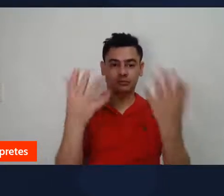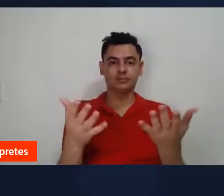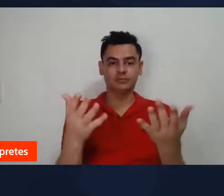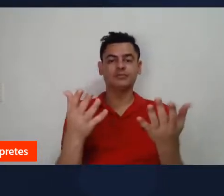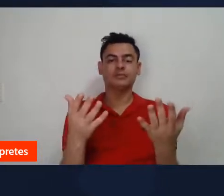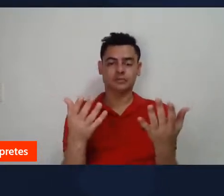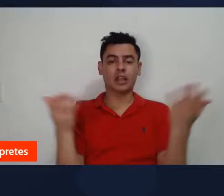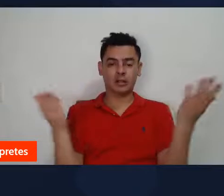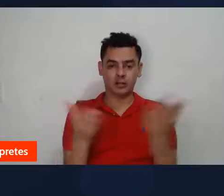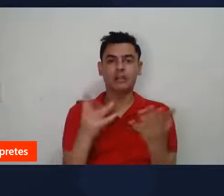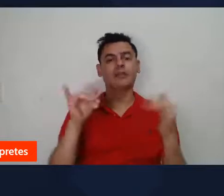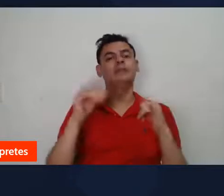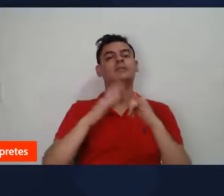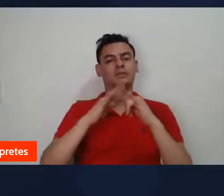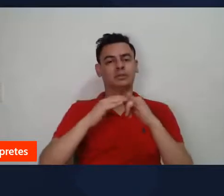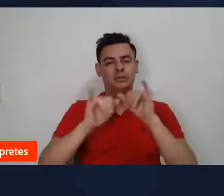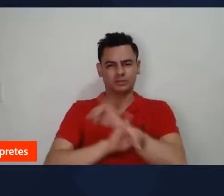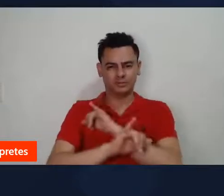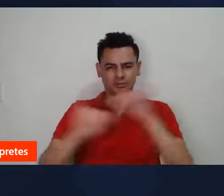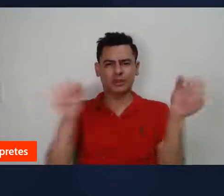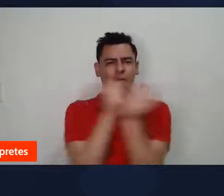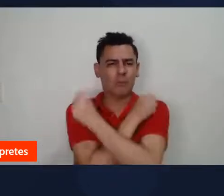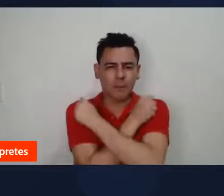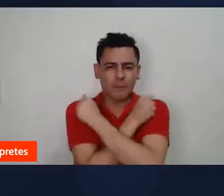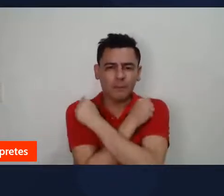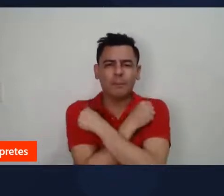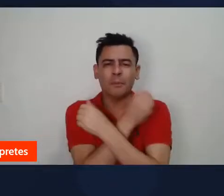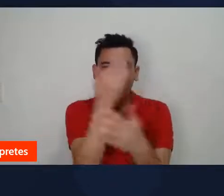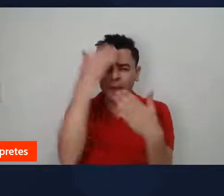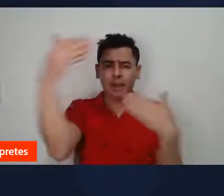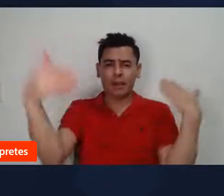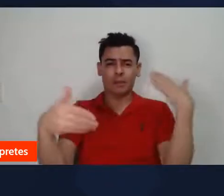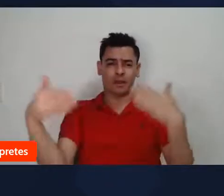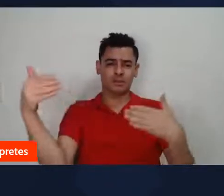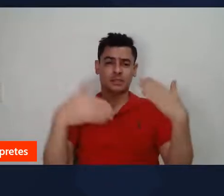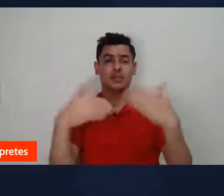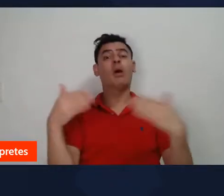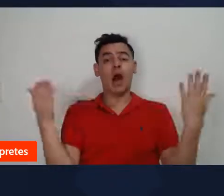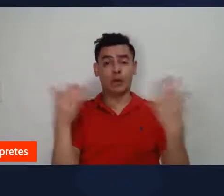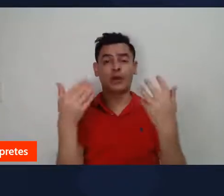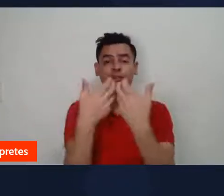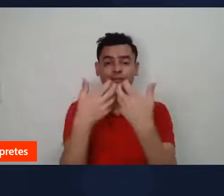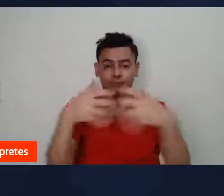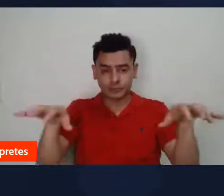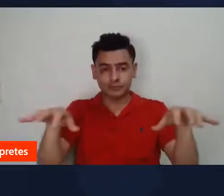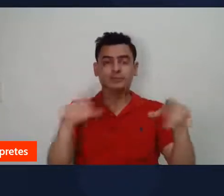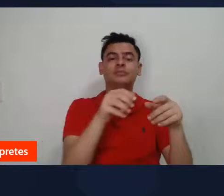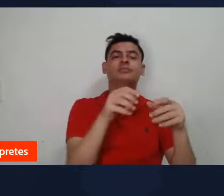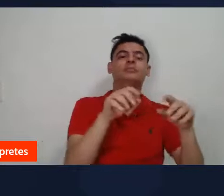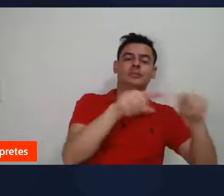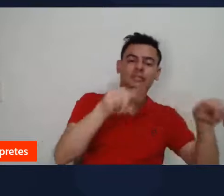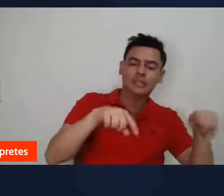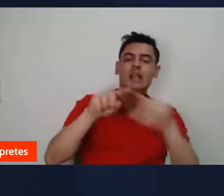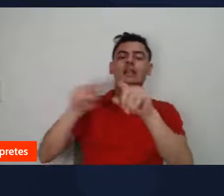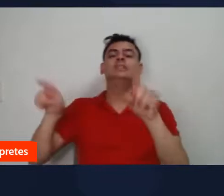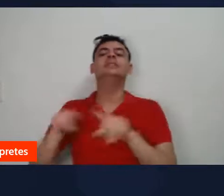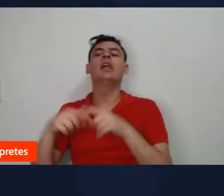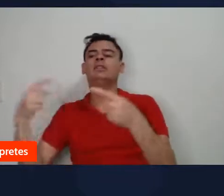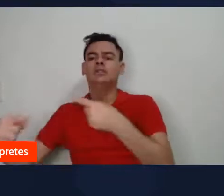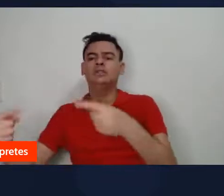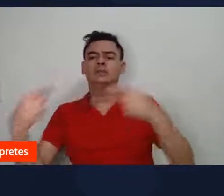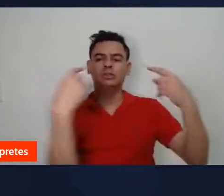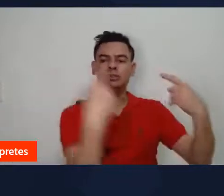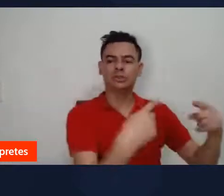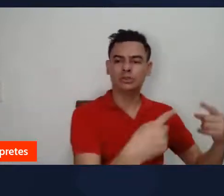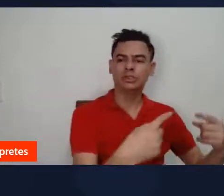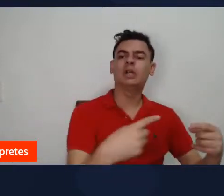aí pelo canal do YouTube. Um abraço, muito obrigado pela participação e seguimos forte em prol de uma educação inclusiva, laica,